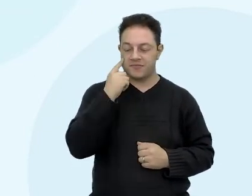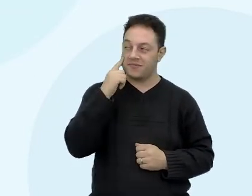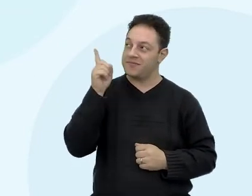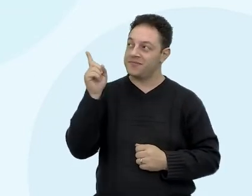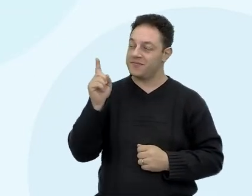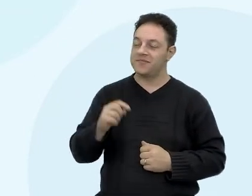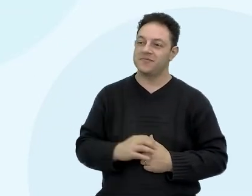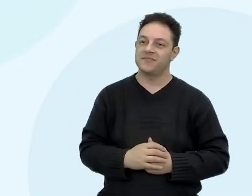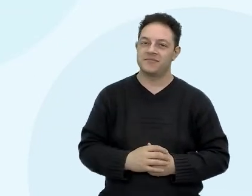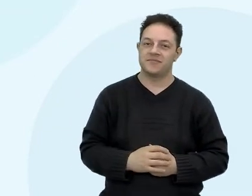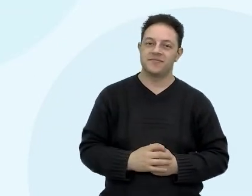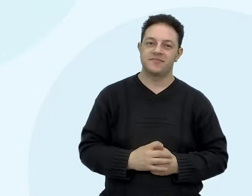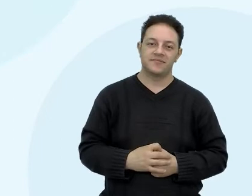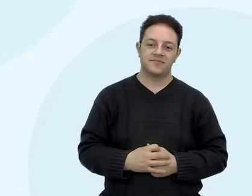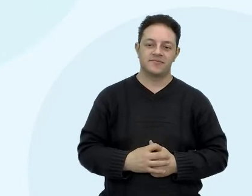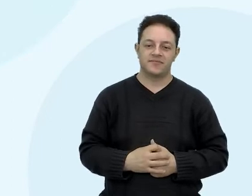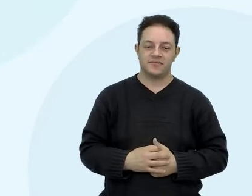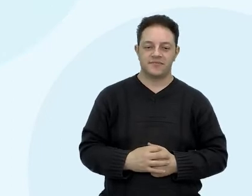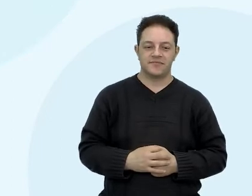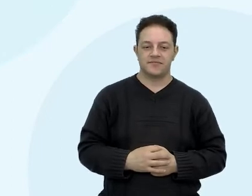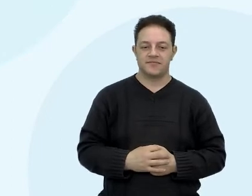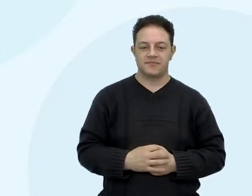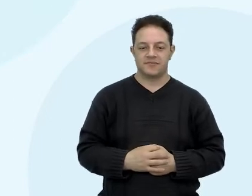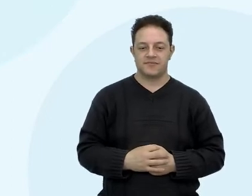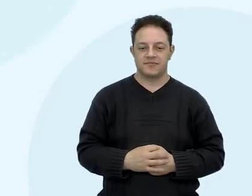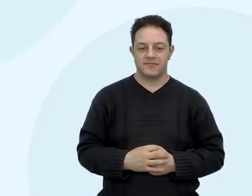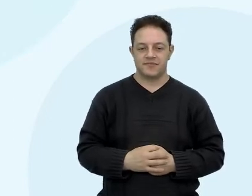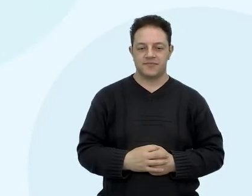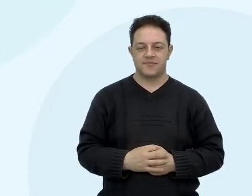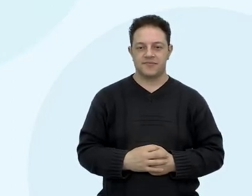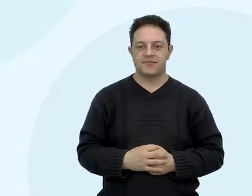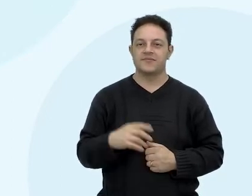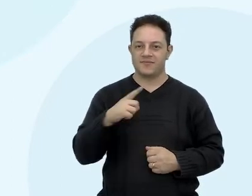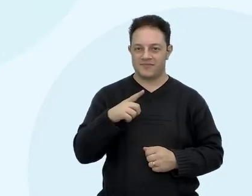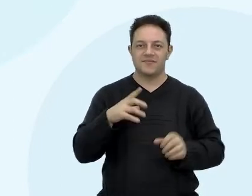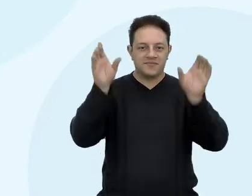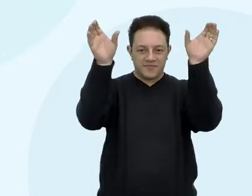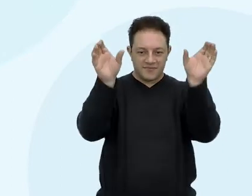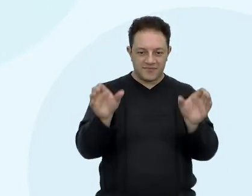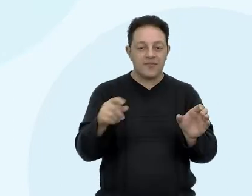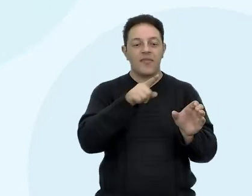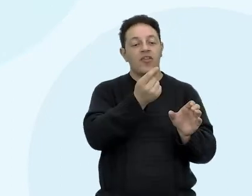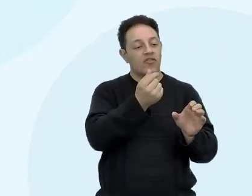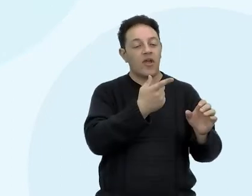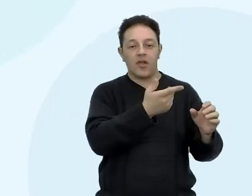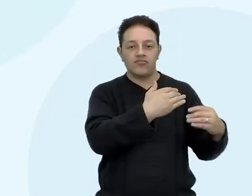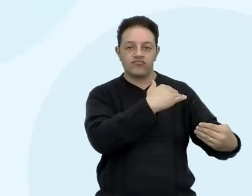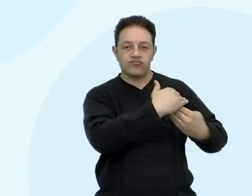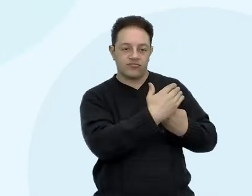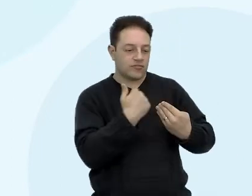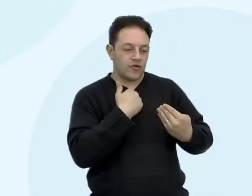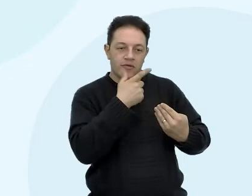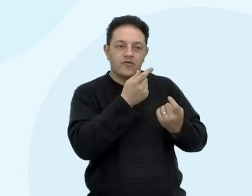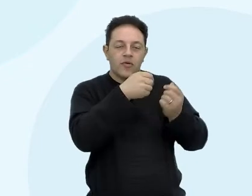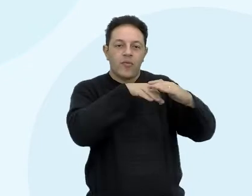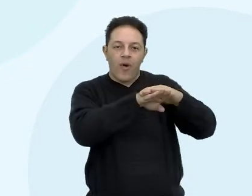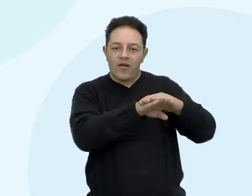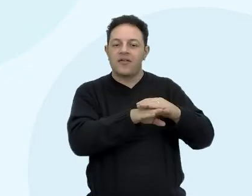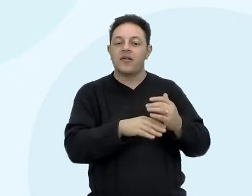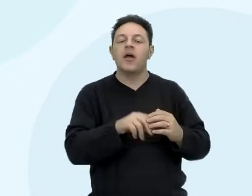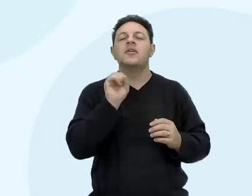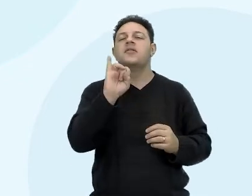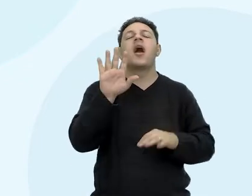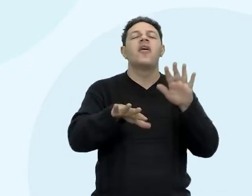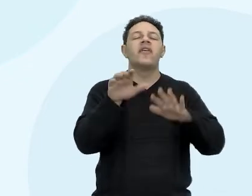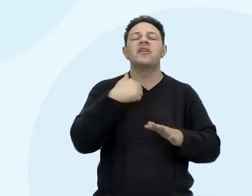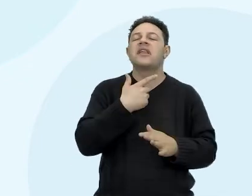É uma receita. No fluxo de caixa, ela está entrando. E aí, se a gente for pensar aí numa dívida